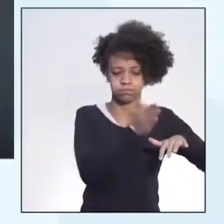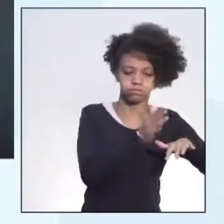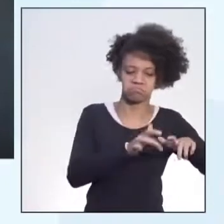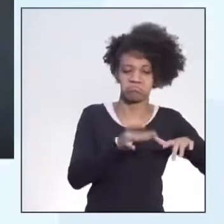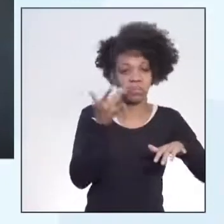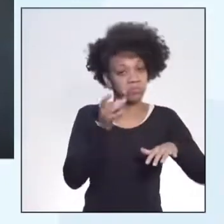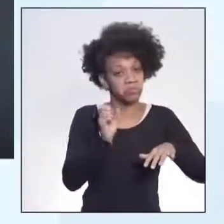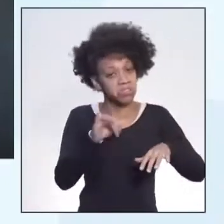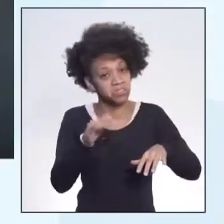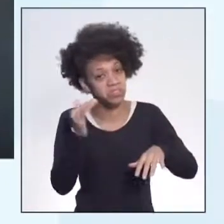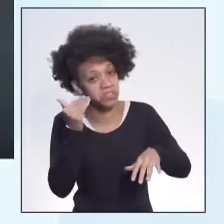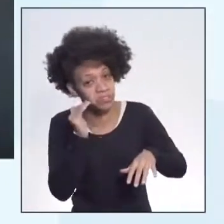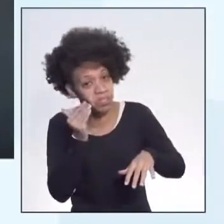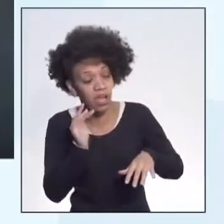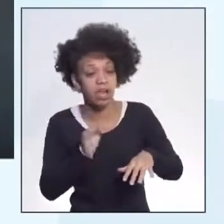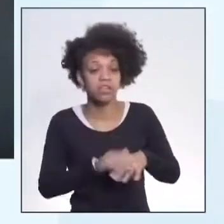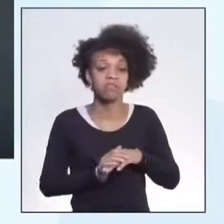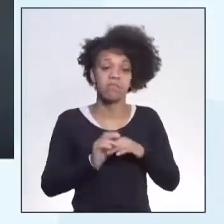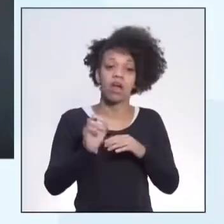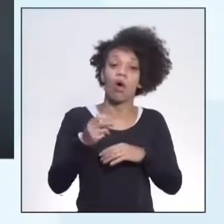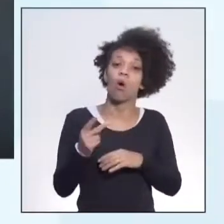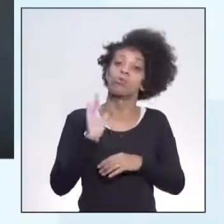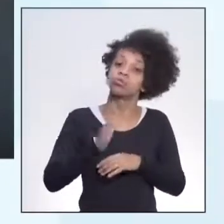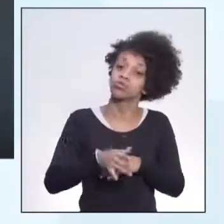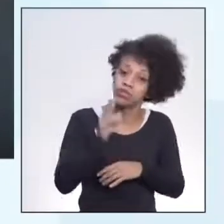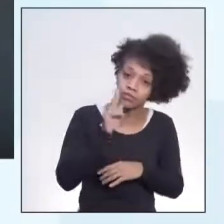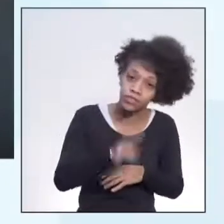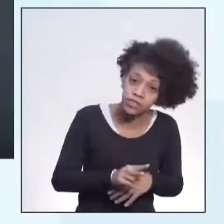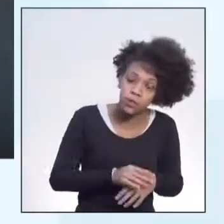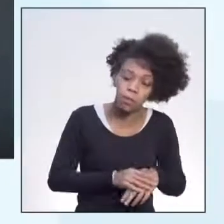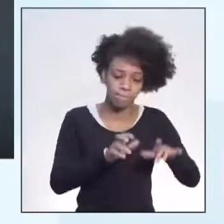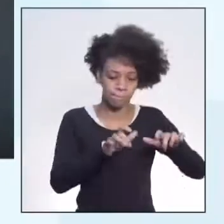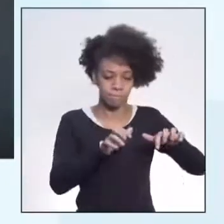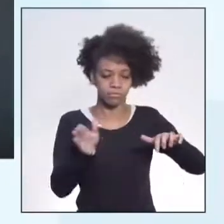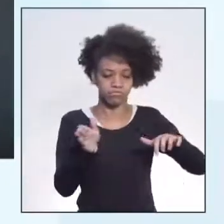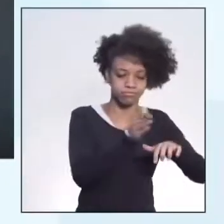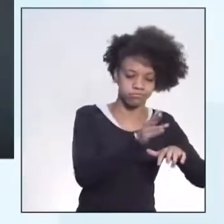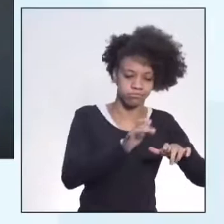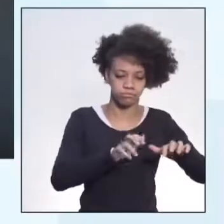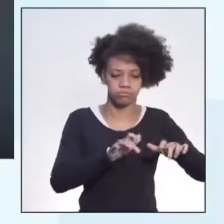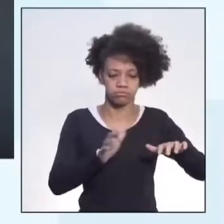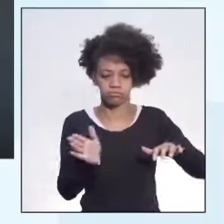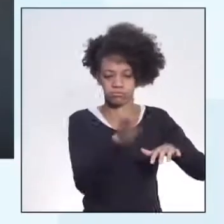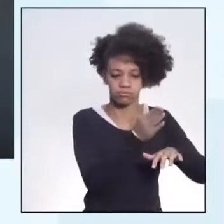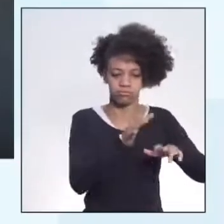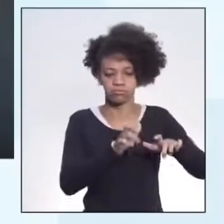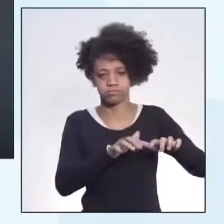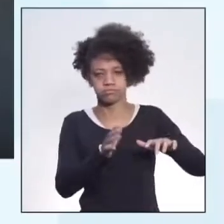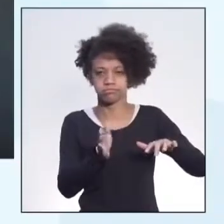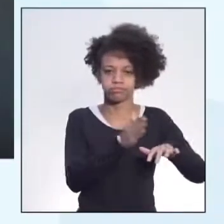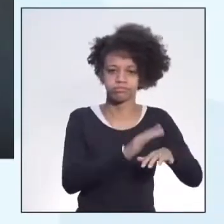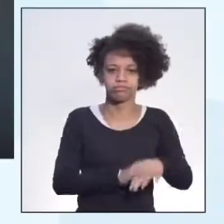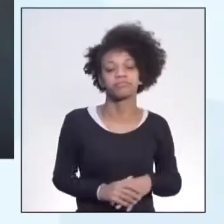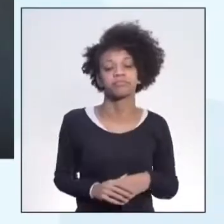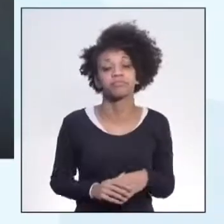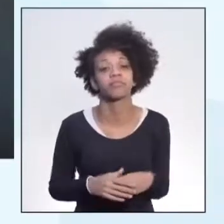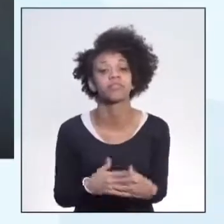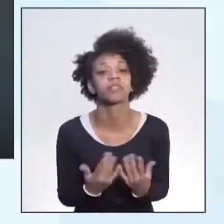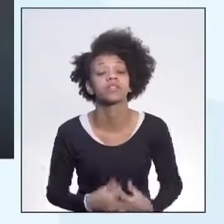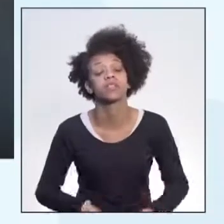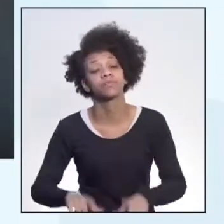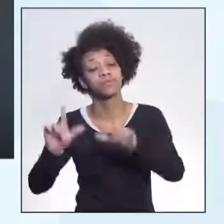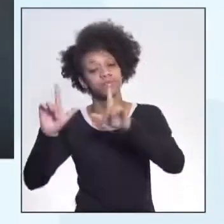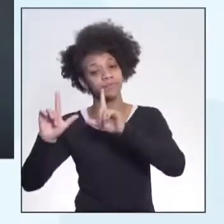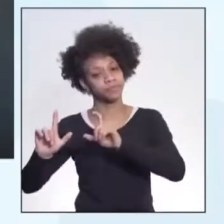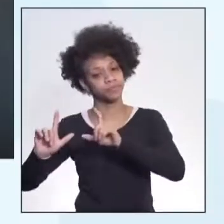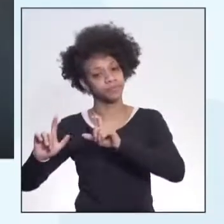já conhecem ou já viram uma máquina de escrever, né? Mas aí nós temos uma fotografia que representa, e ao lado